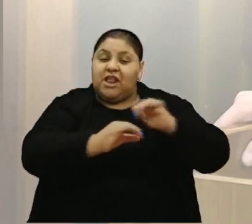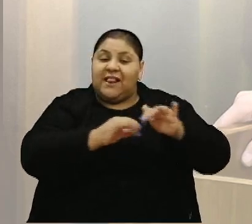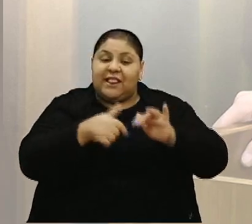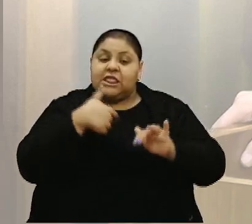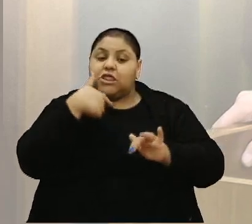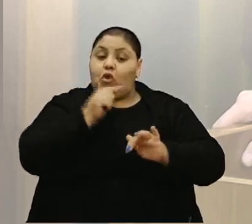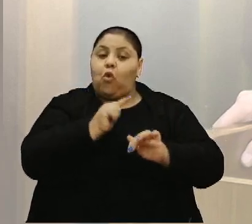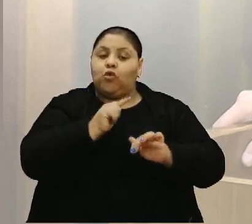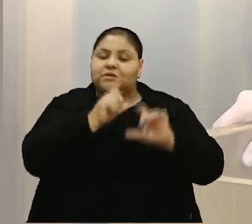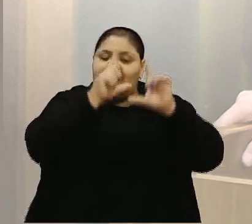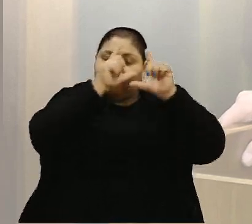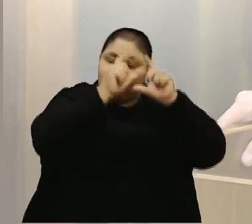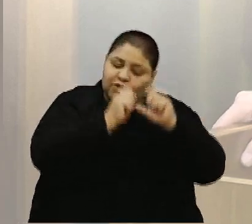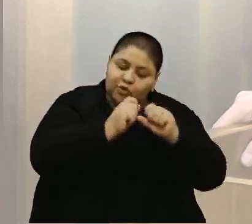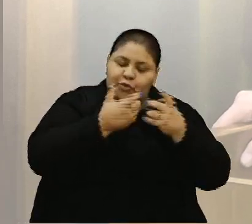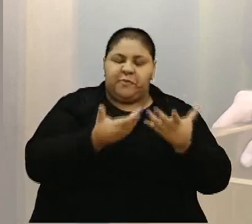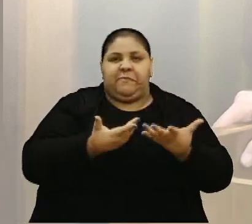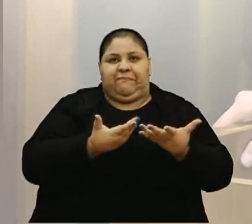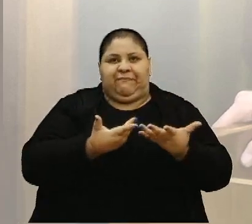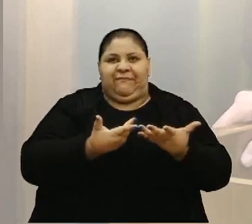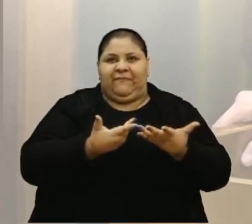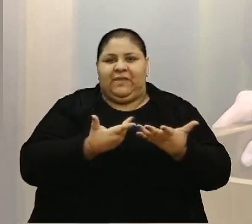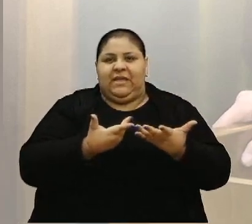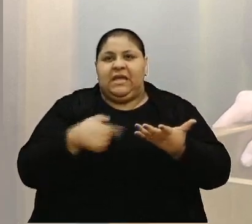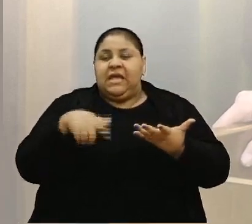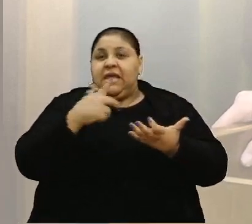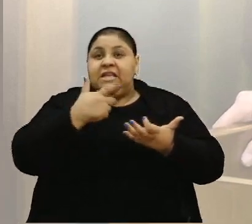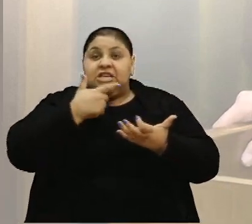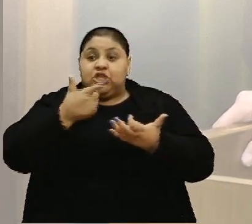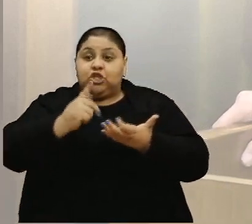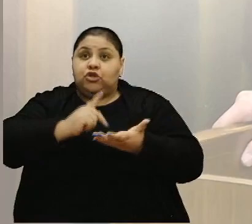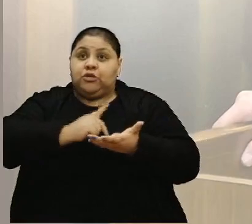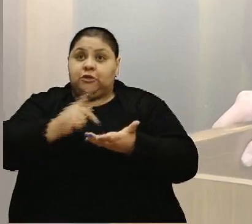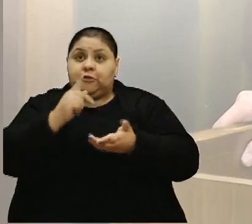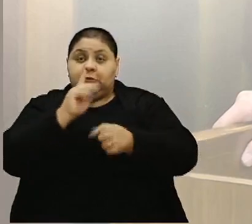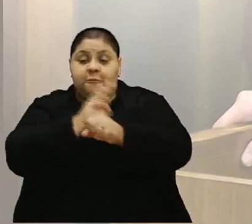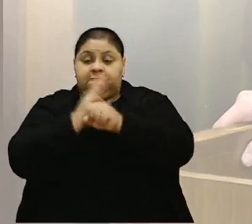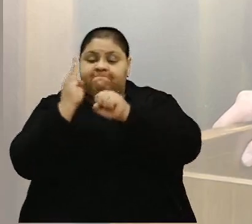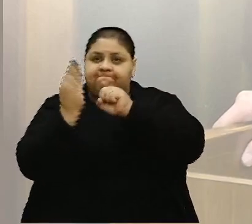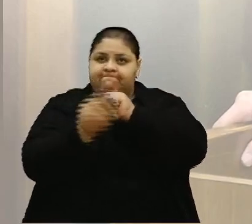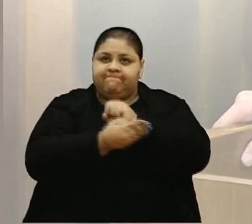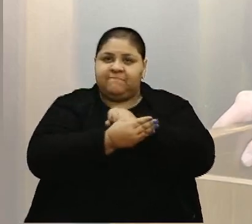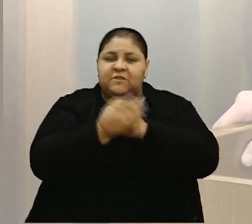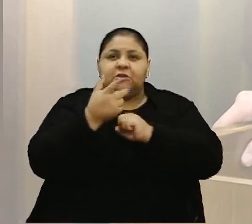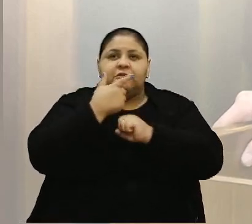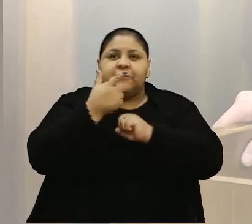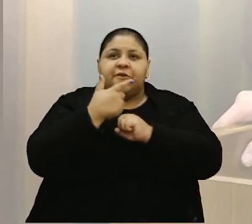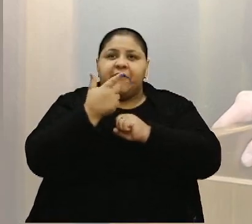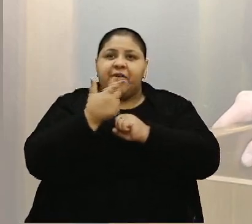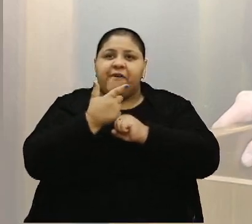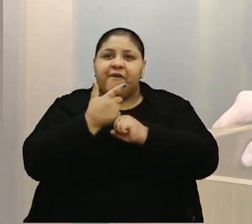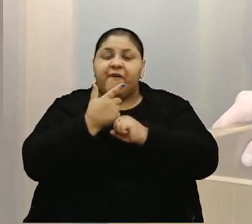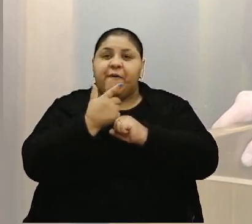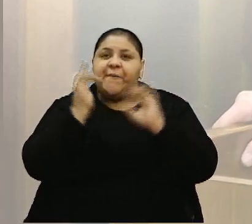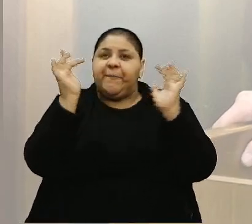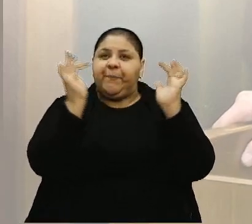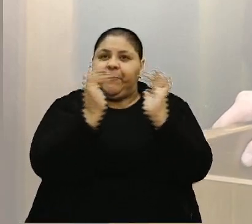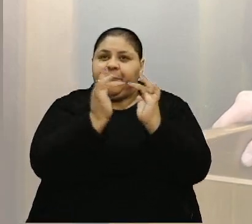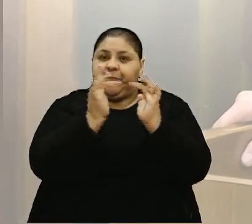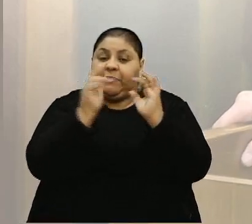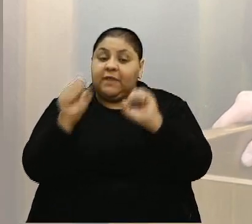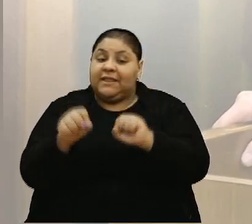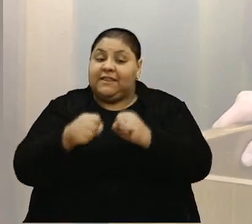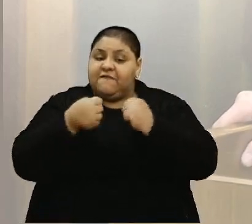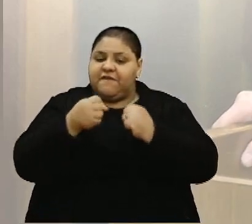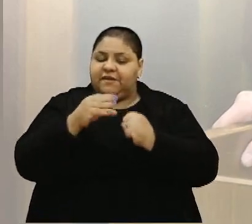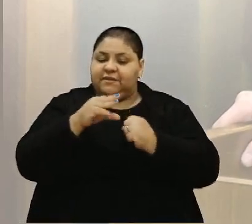estão conseguindo dormir. A gente falou com o presidente do bairro, que disse que entrou em contato com a Defesa